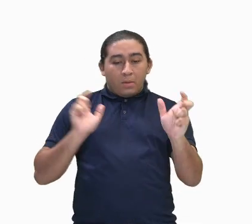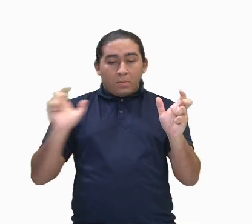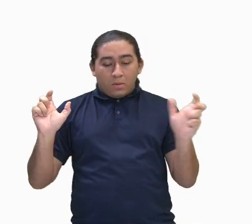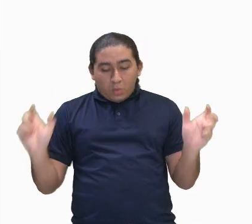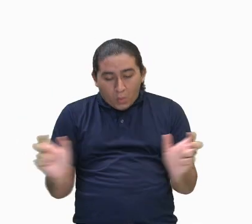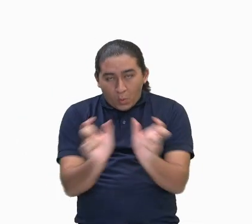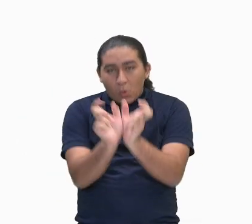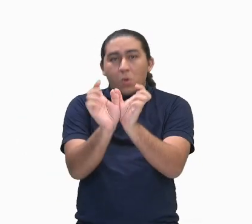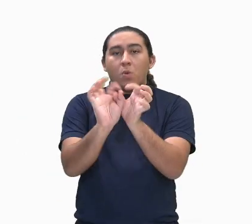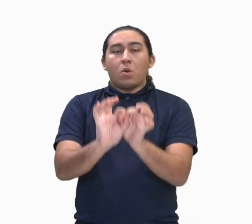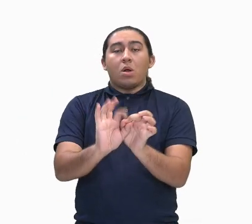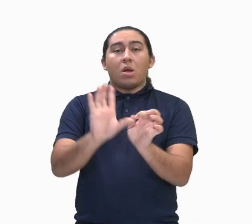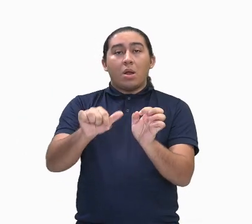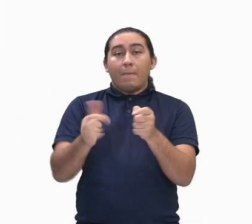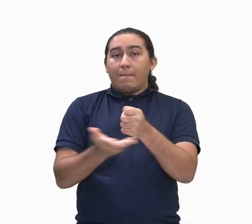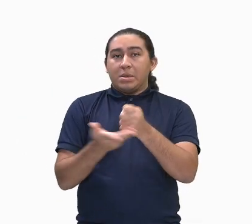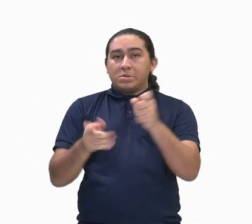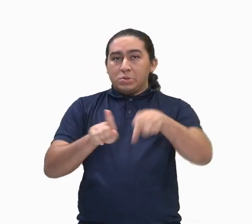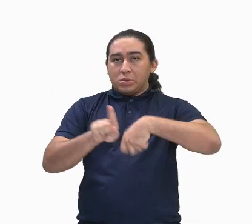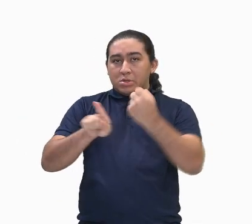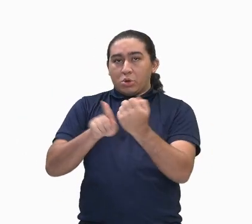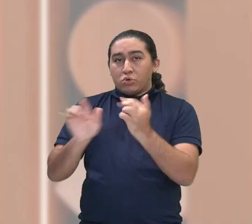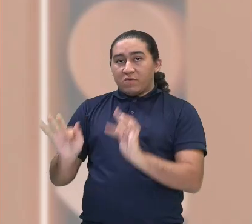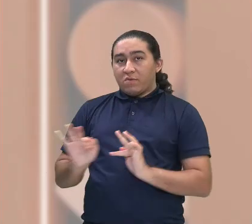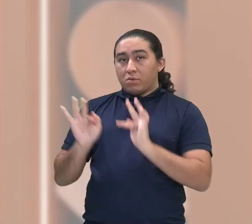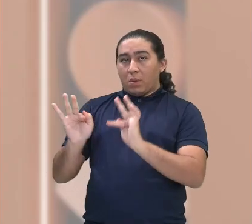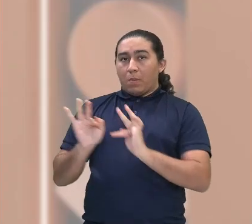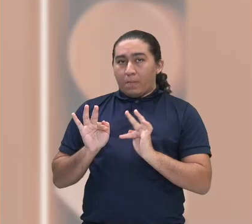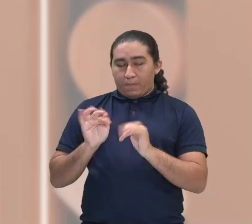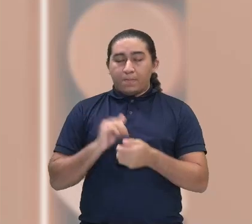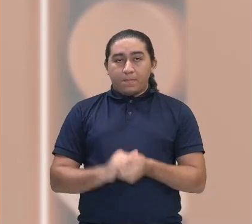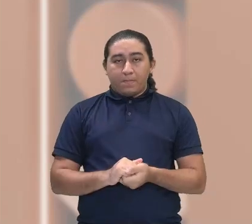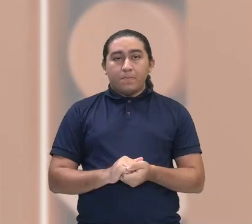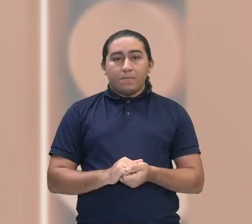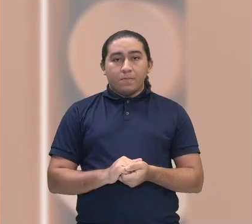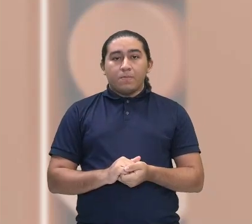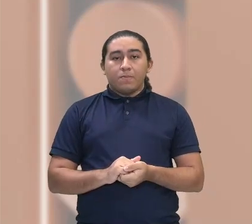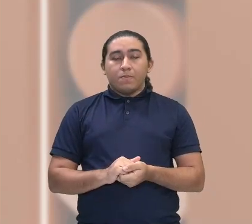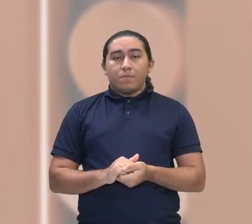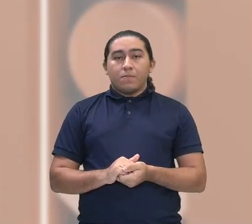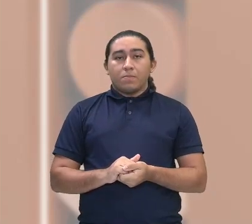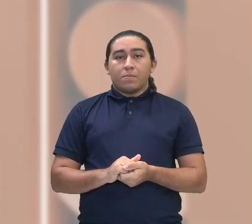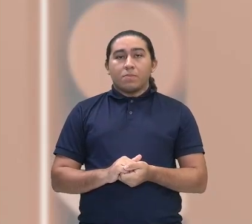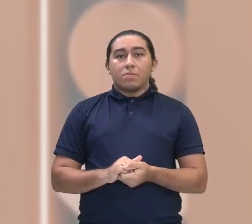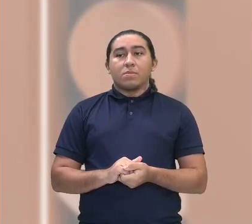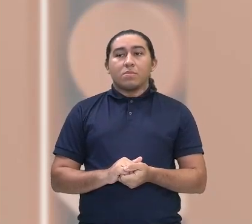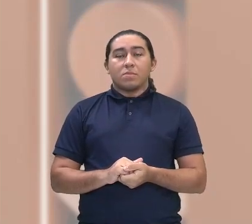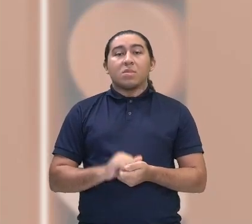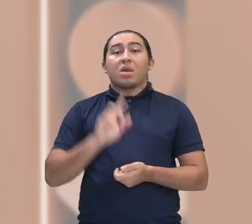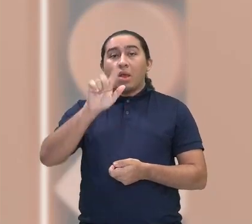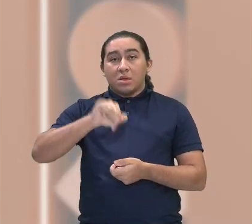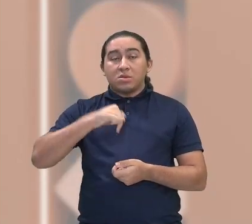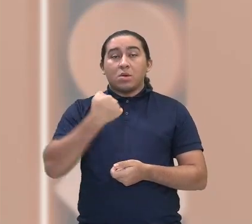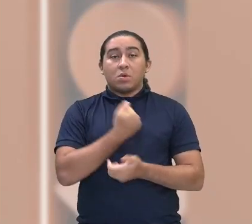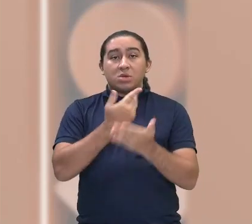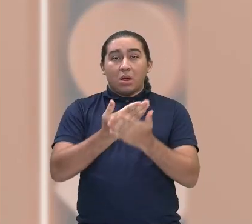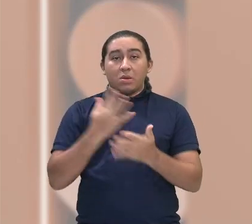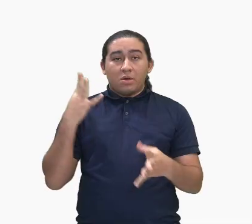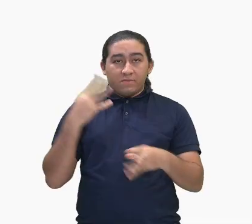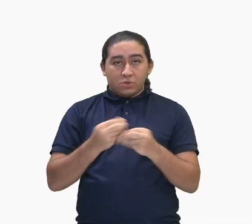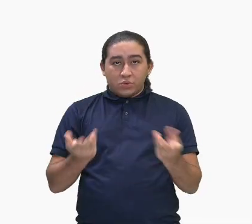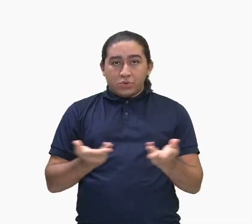base da sociedade feudal. Ok, queridos? Então, essa foi a nossa aula de revisão de hoje.